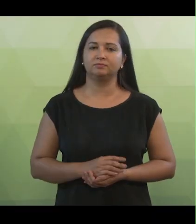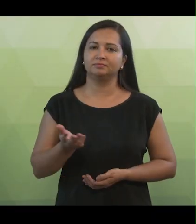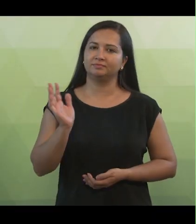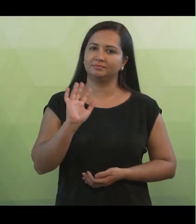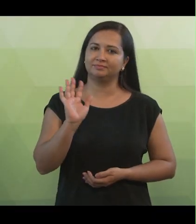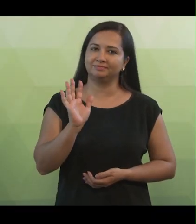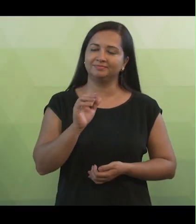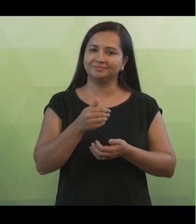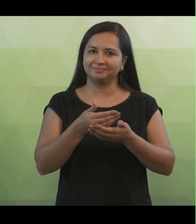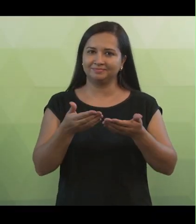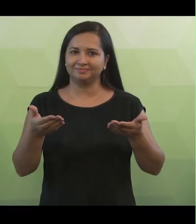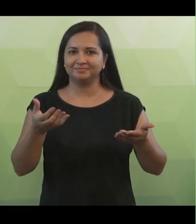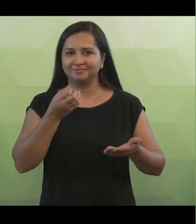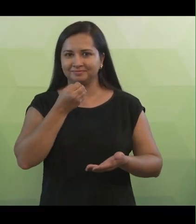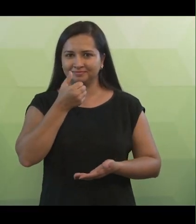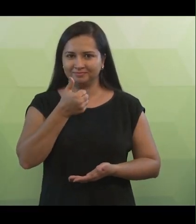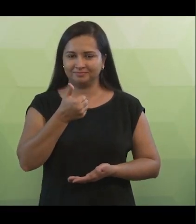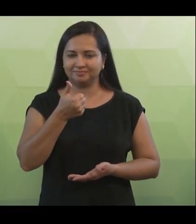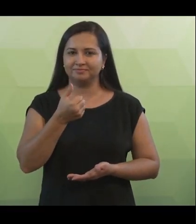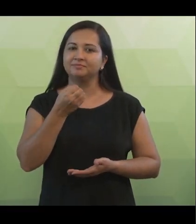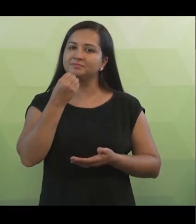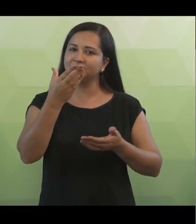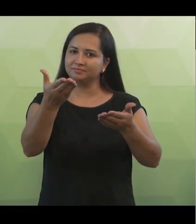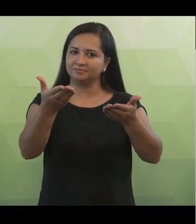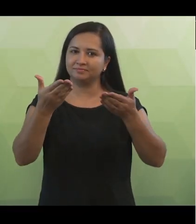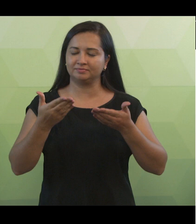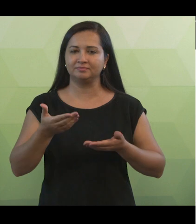Olá pessoal, tudo bem? Sejam bem-vindos de volta.